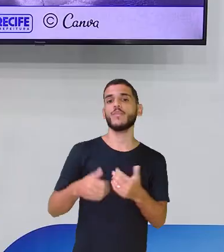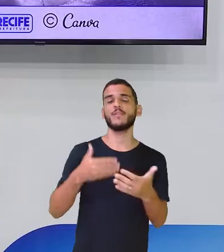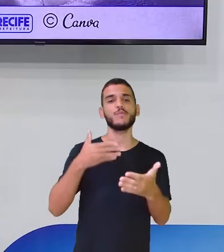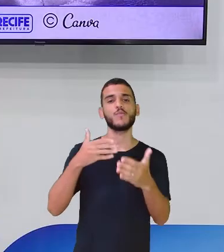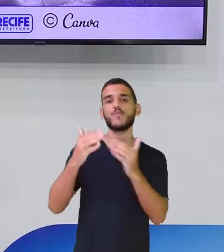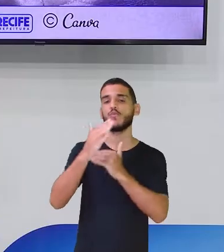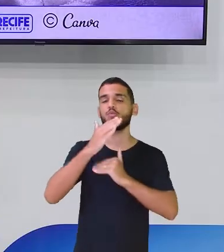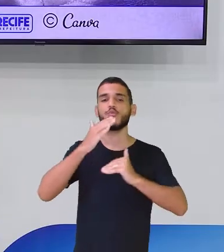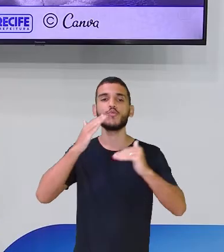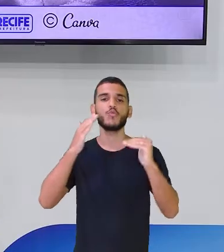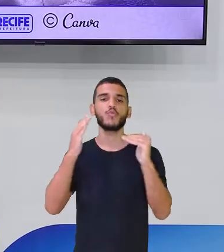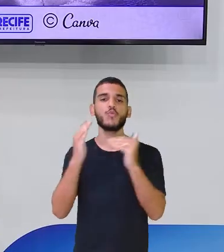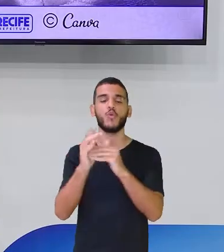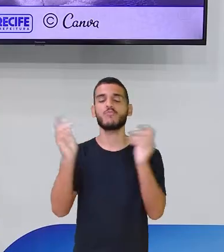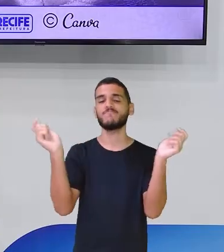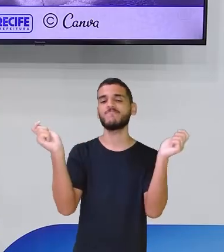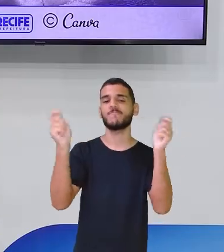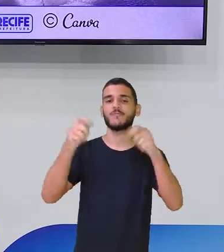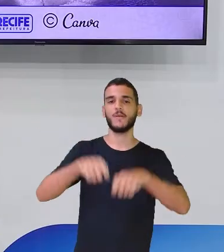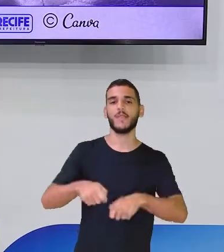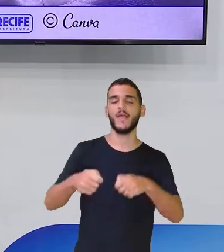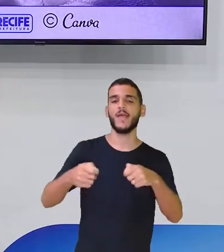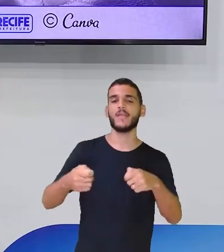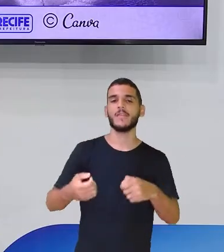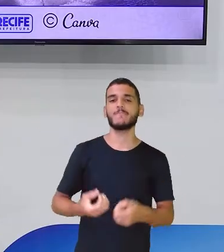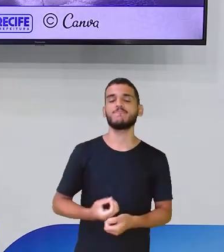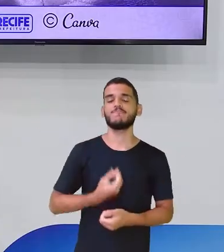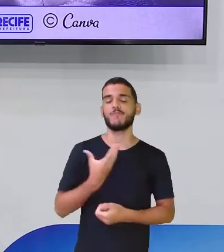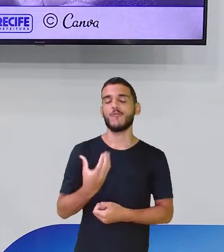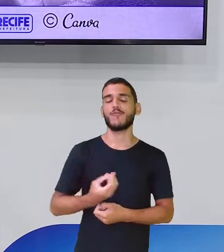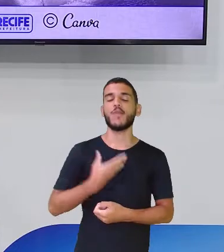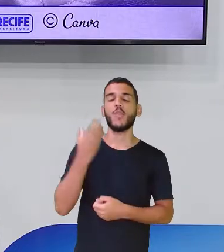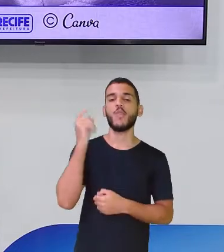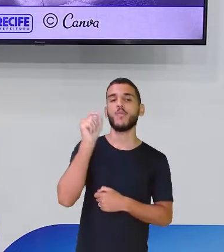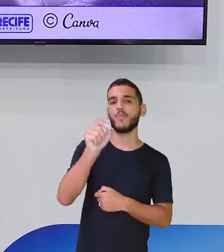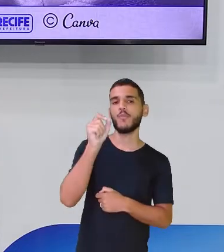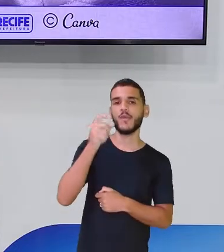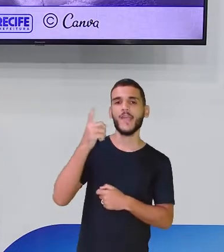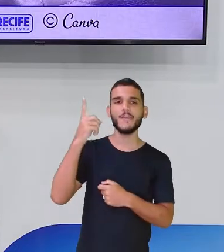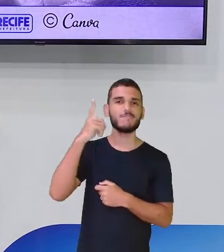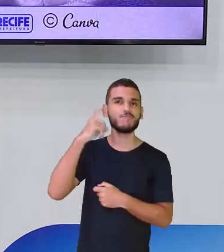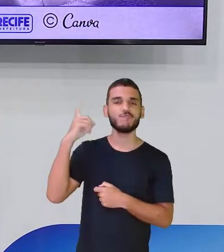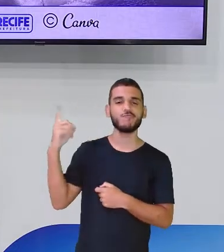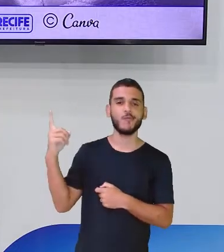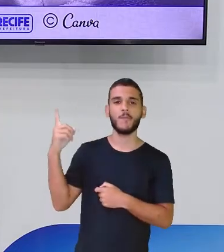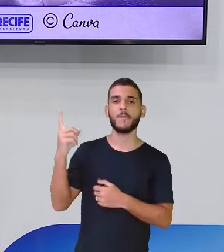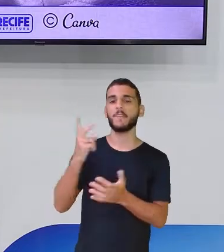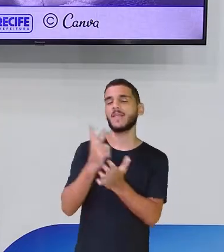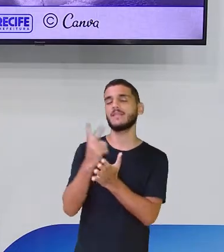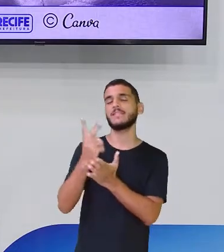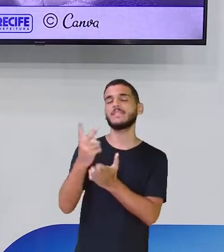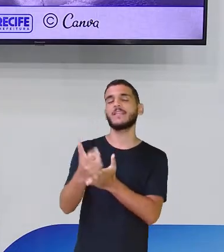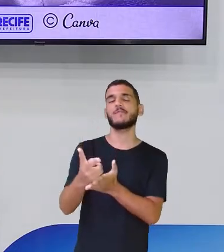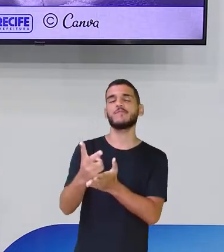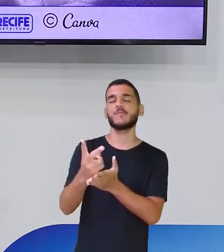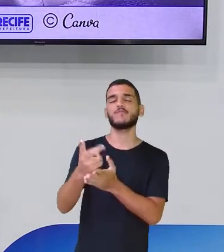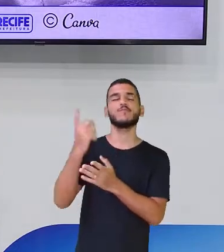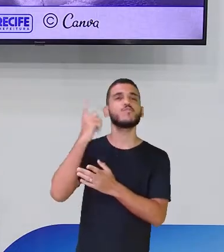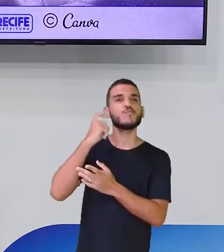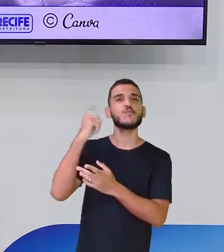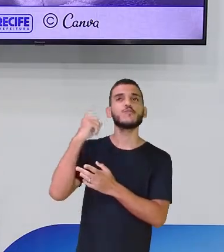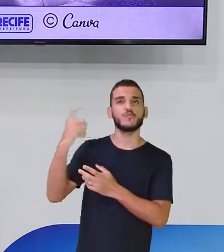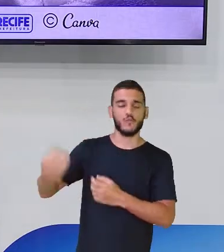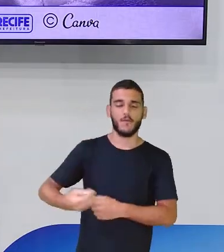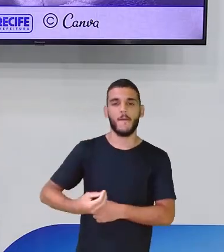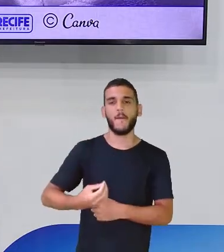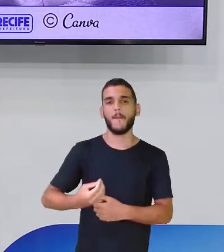possibilidade de produção de som, tá? Toda vez que um som é produzido, ele foi produzido